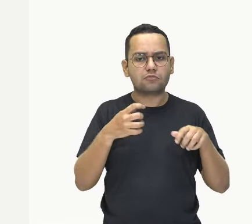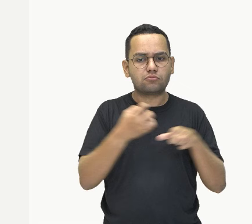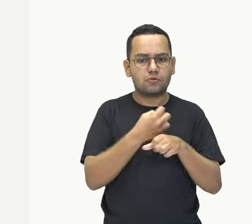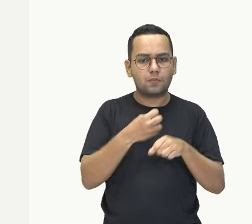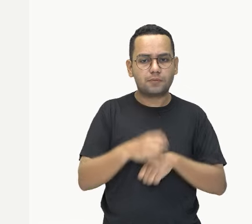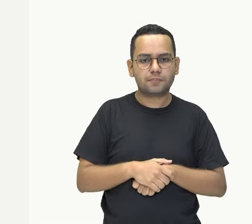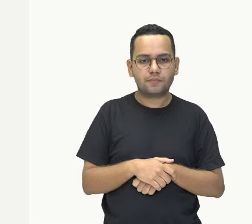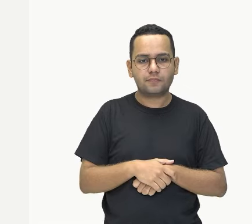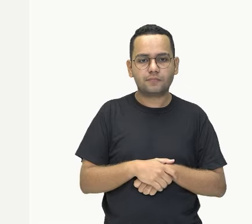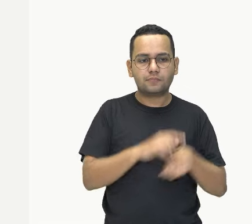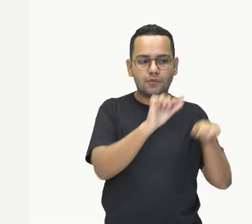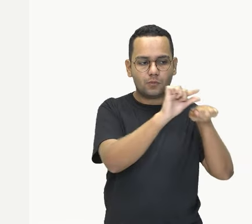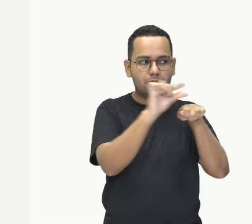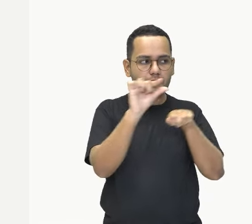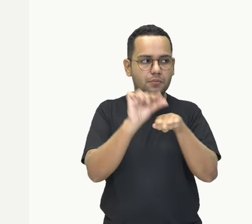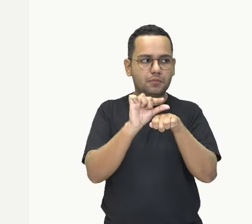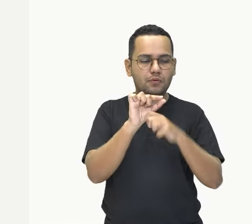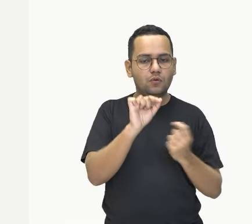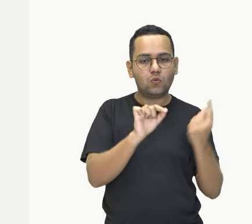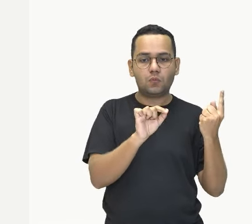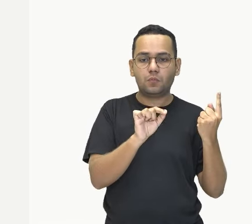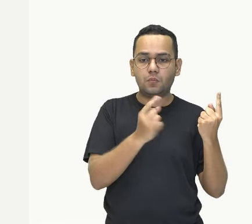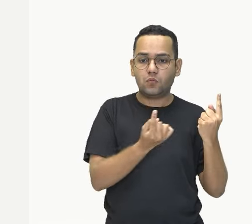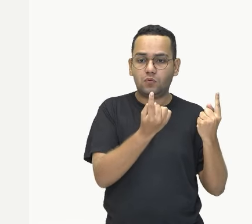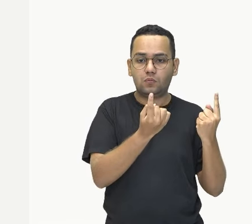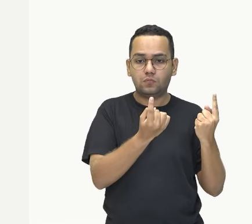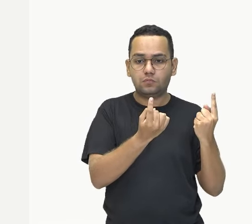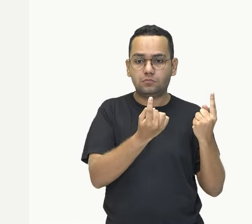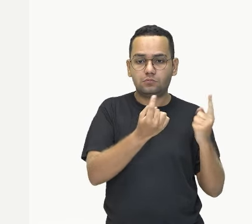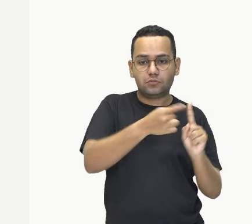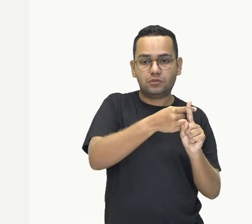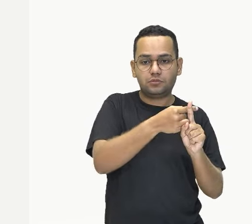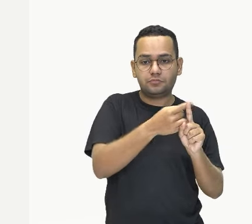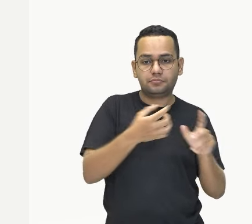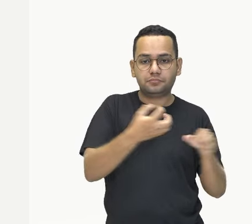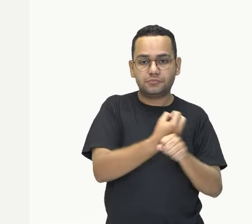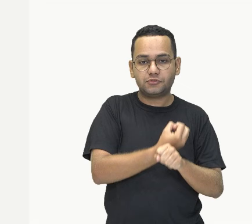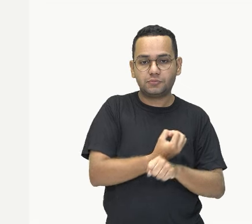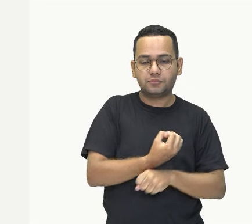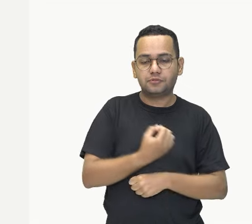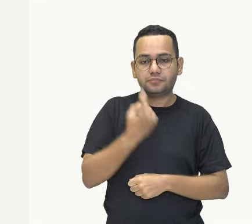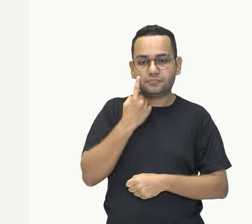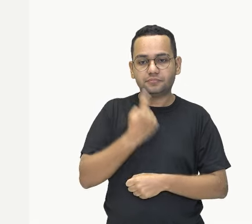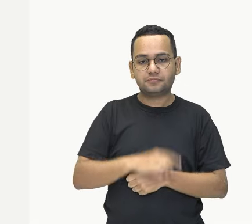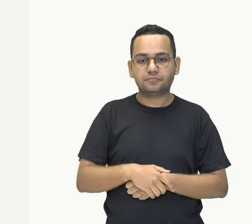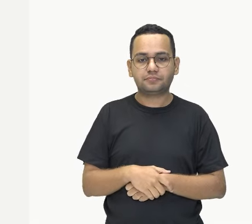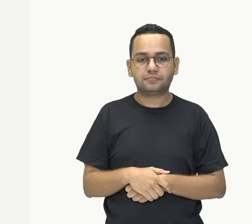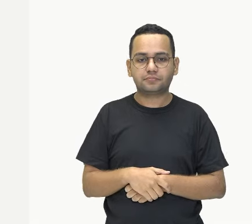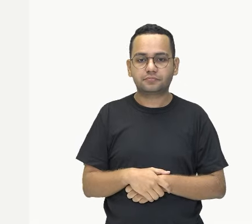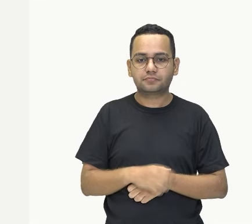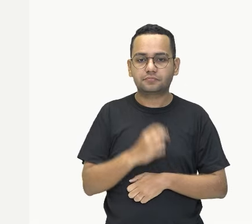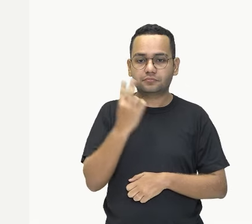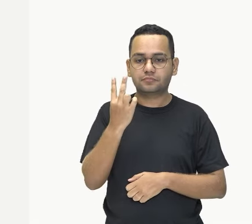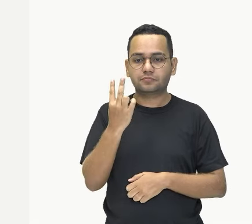tenho 1 como expoente e aqui eu também tenho 1. E aí, novamente, aquela continha difícil. 1 mais